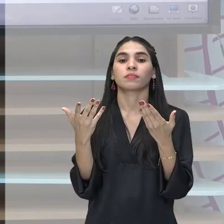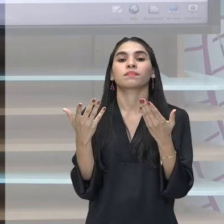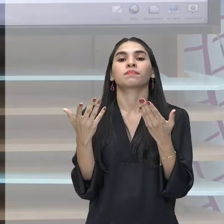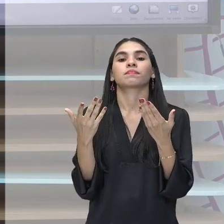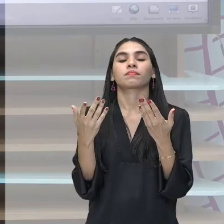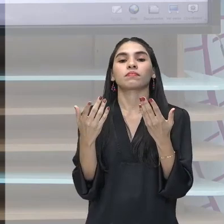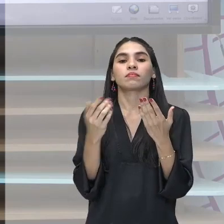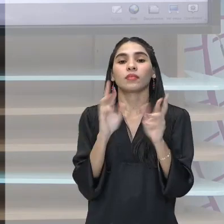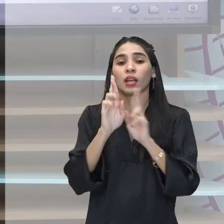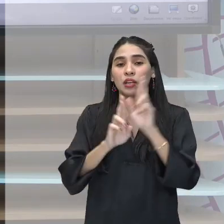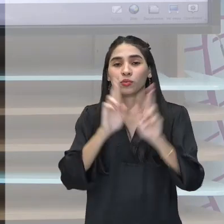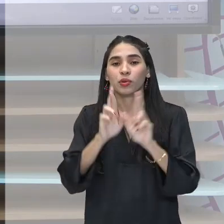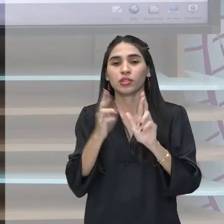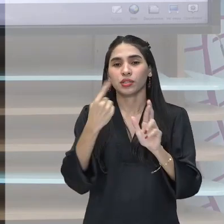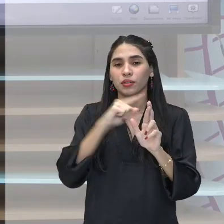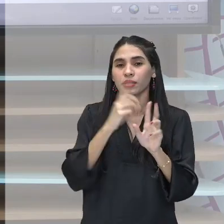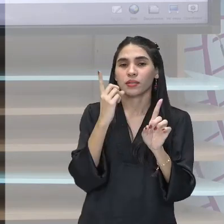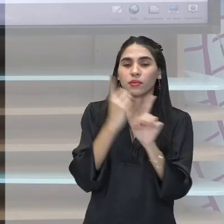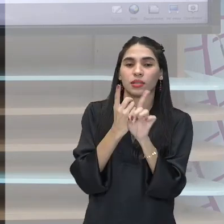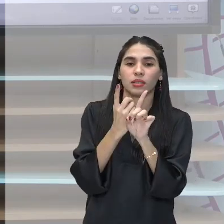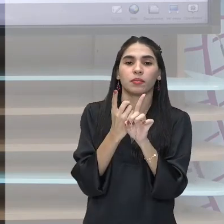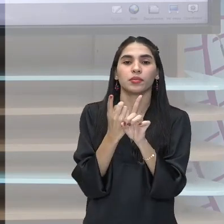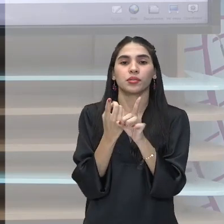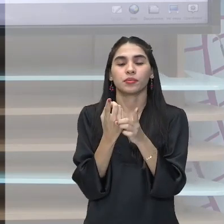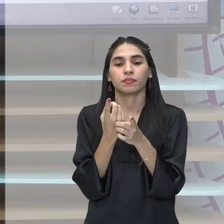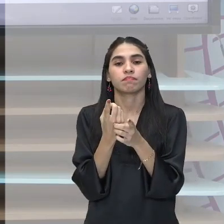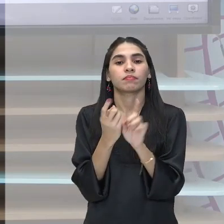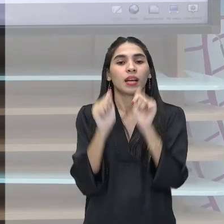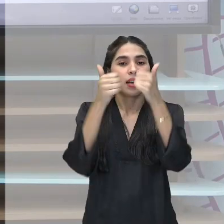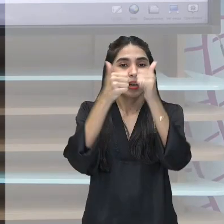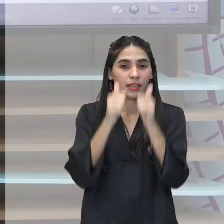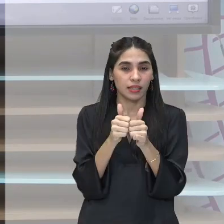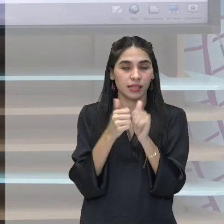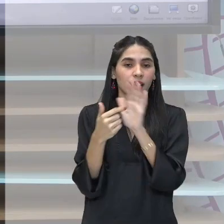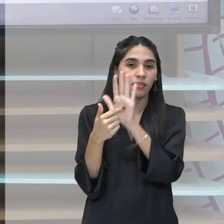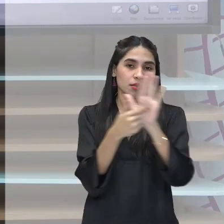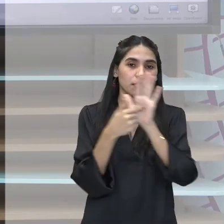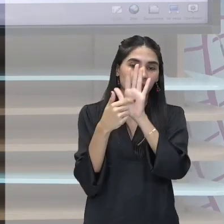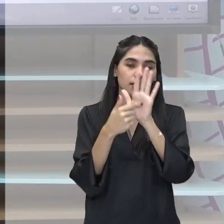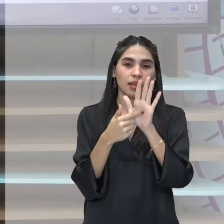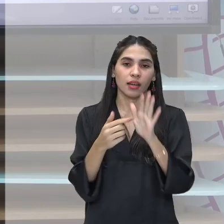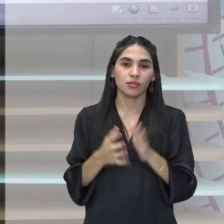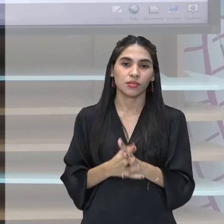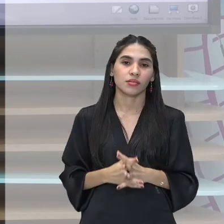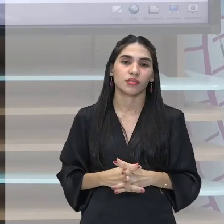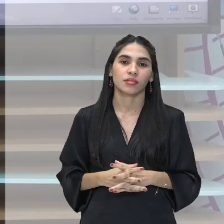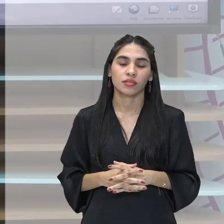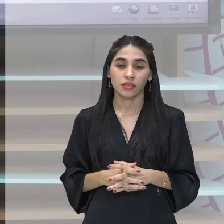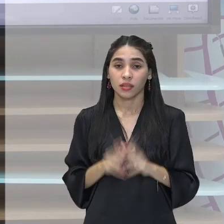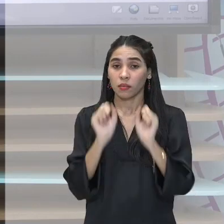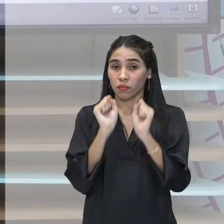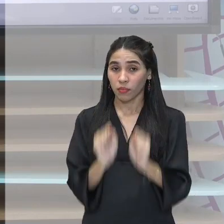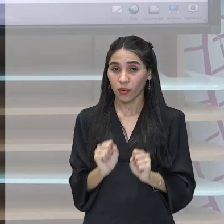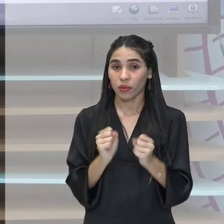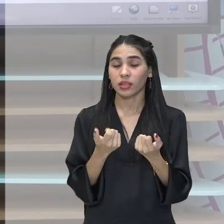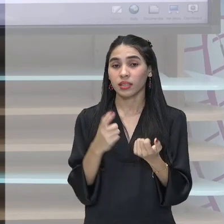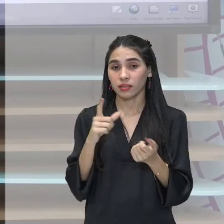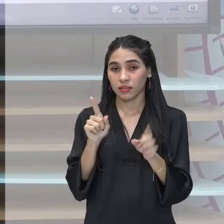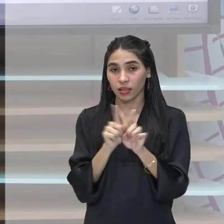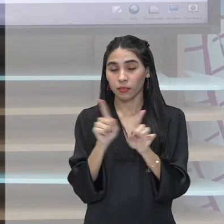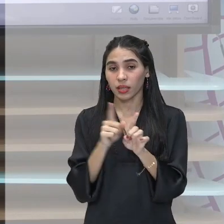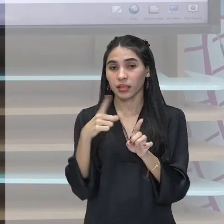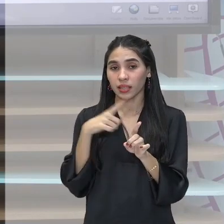esses resultados, né, que foram exatamente apresentados, eles podem ser